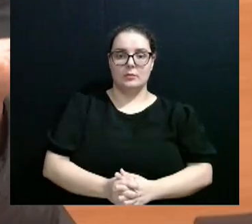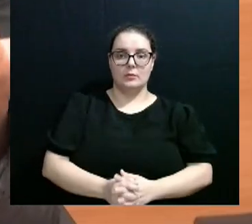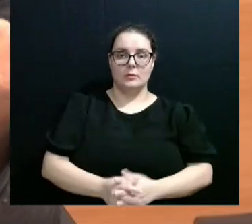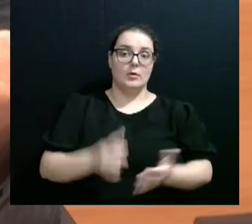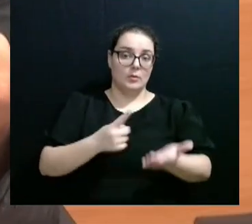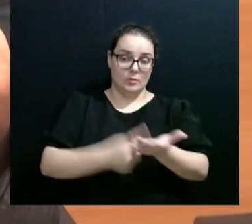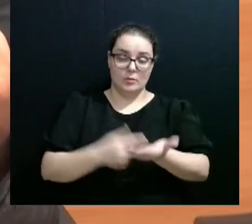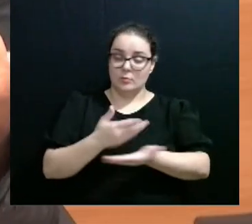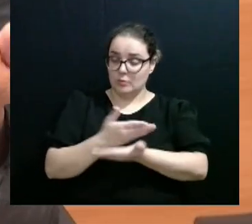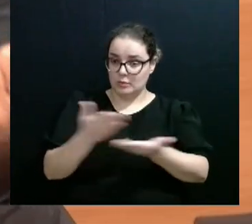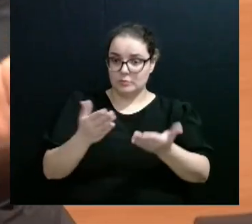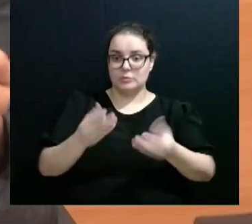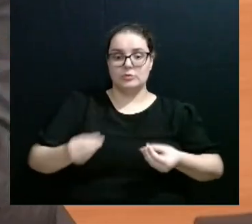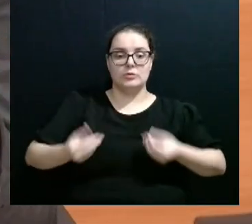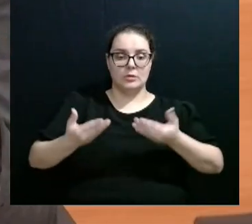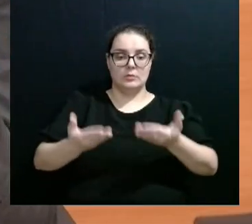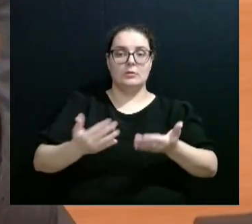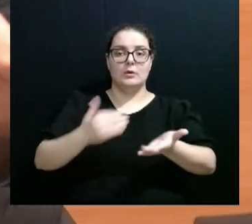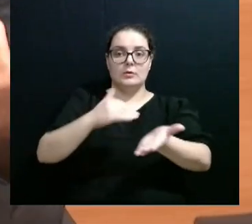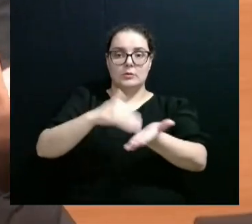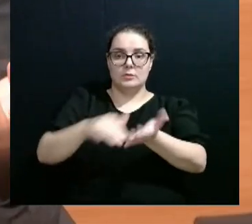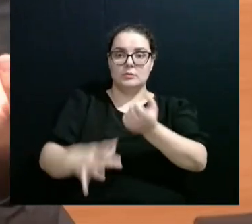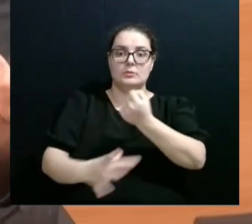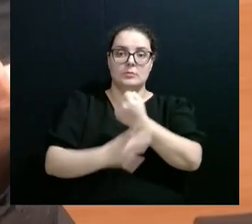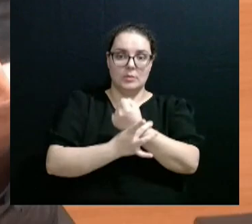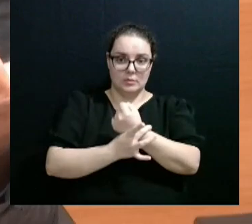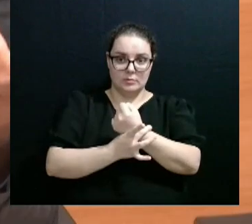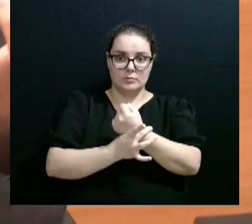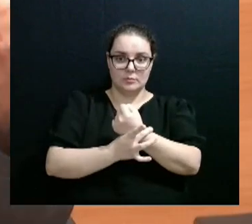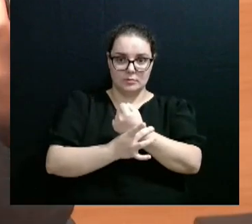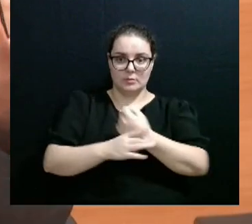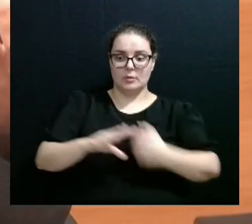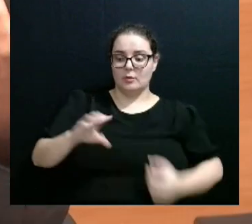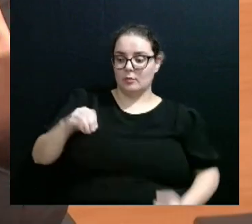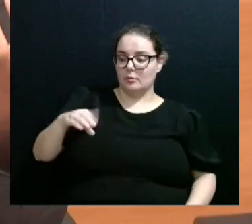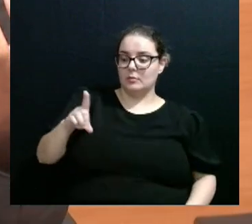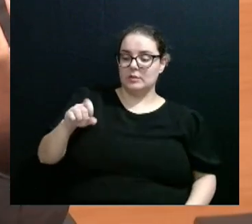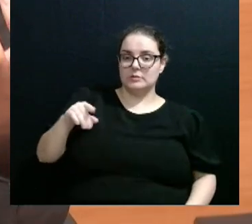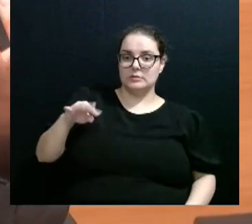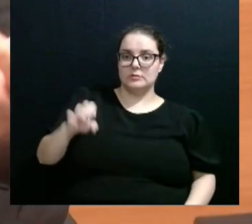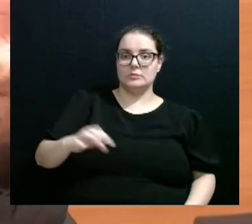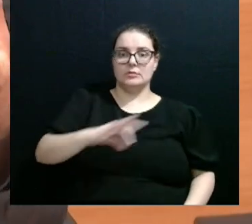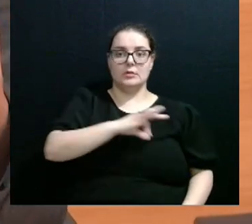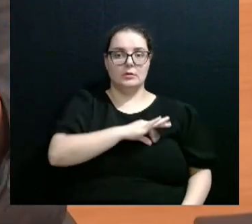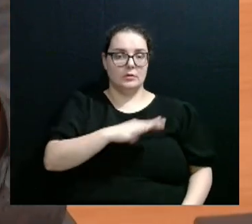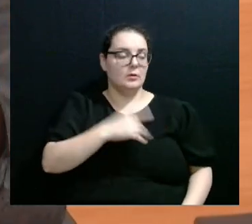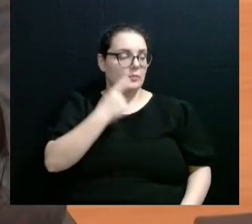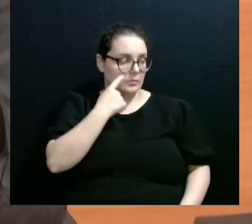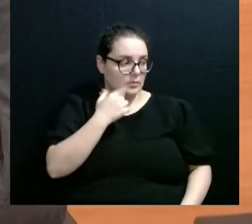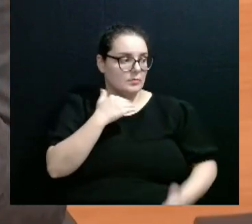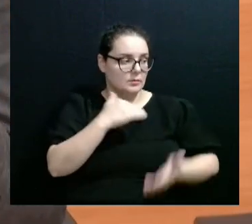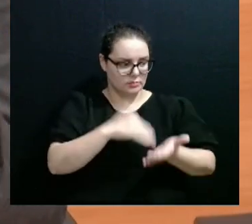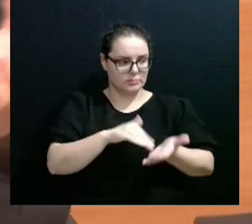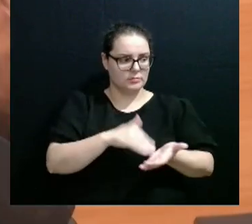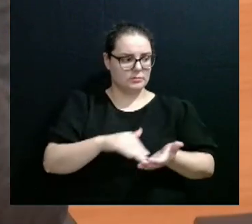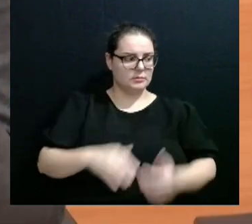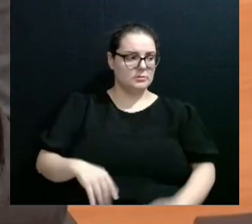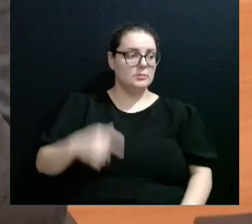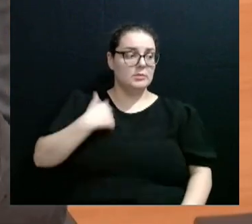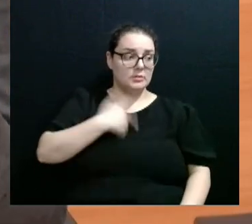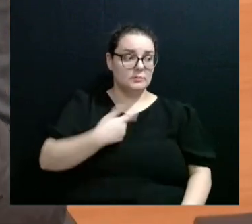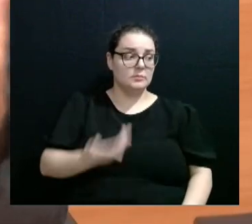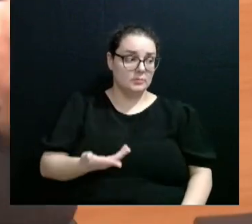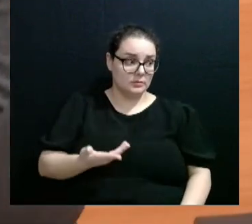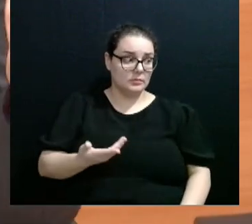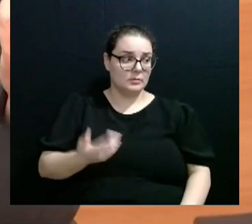vocês de trazer aqui o secretário de Segurança ou a comandante da Guarda Municipal, viu, secretária? Justamente para a gente estar alinhando